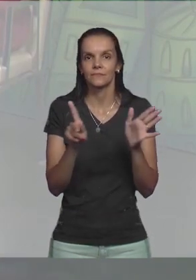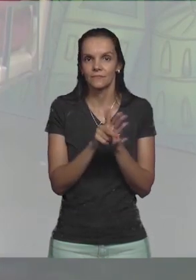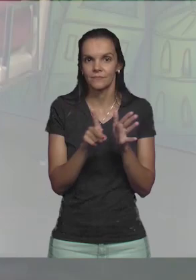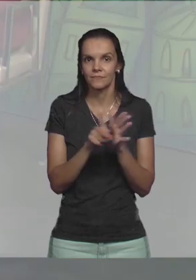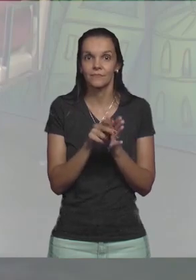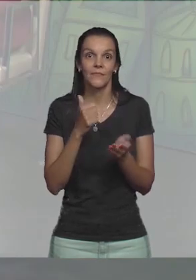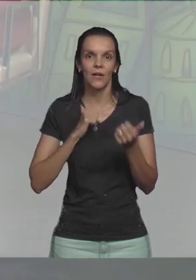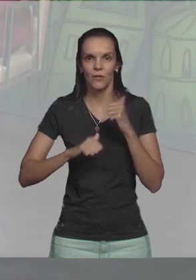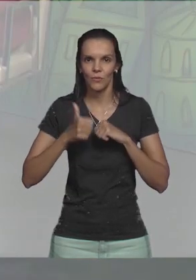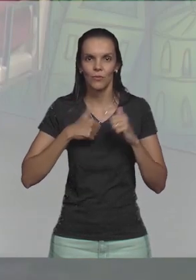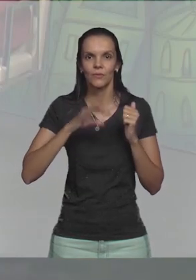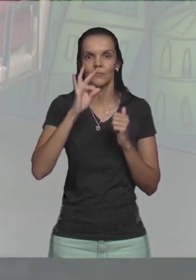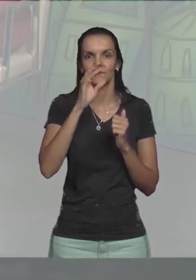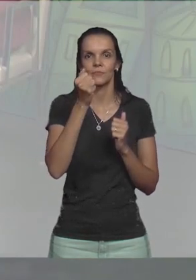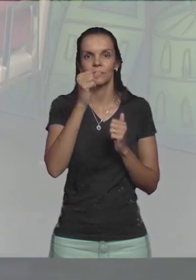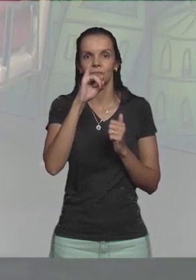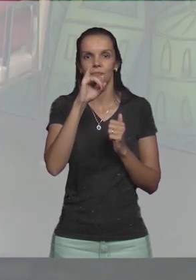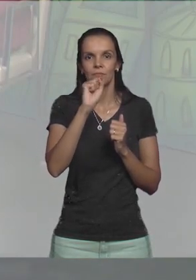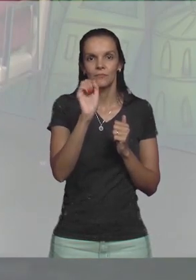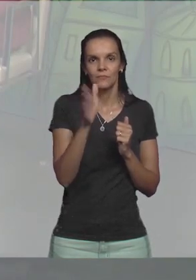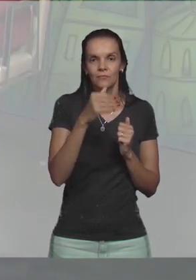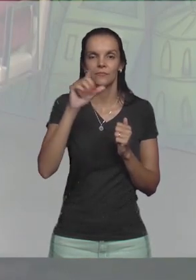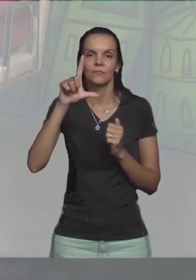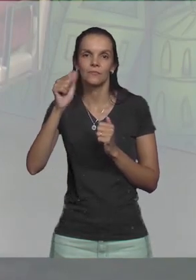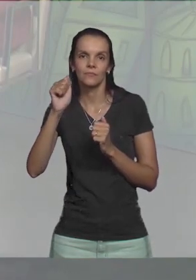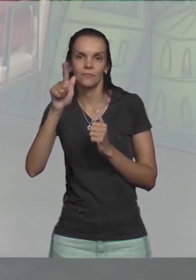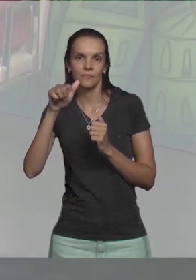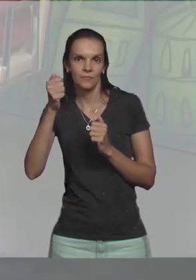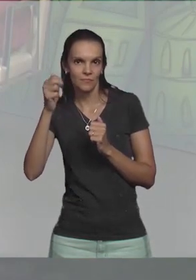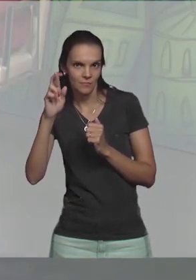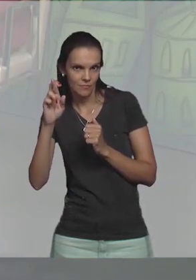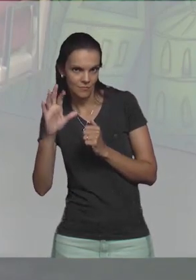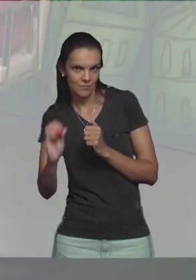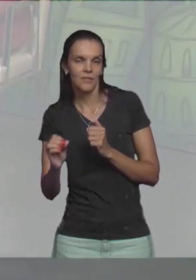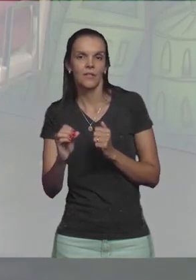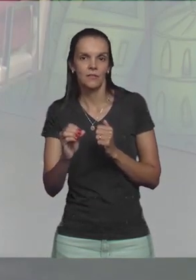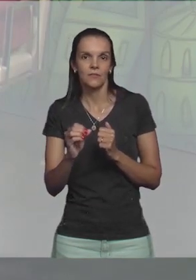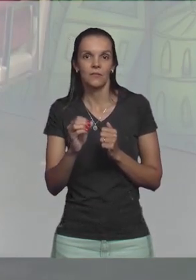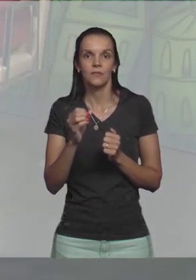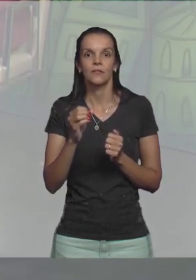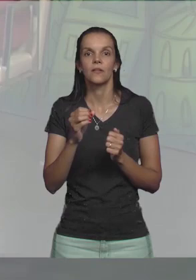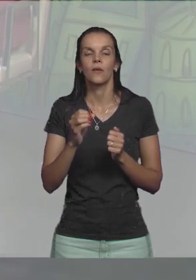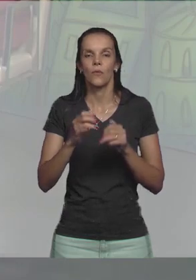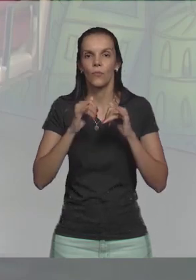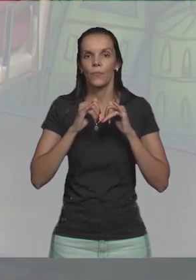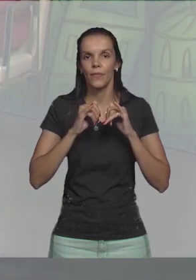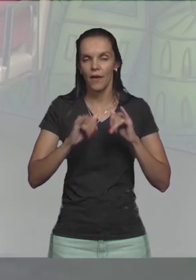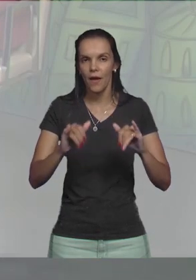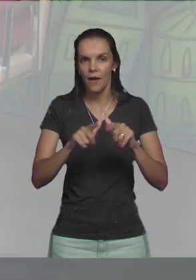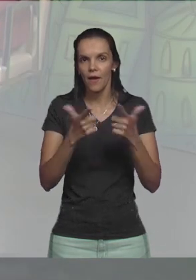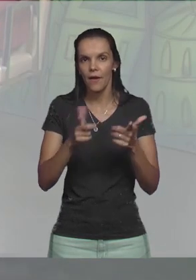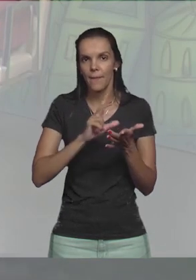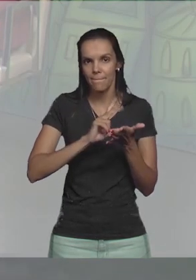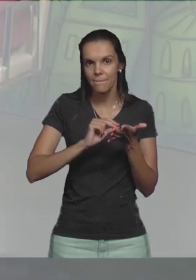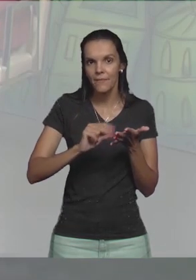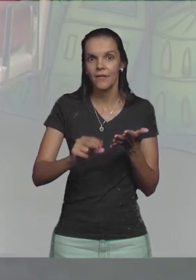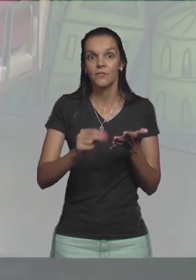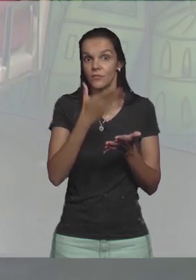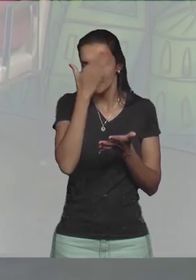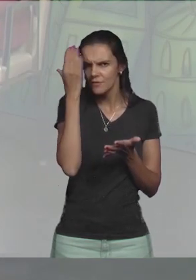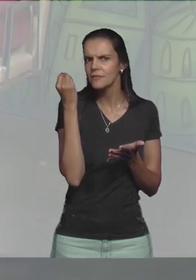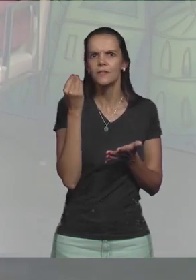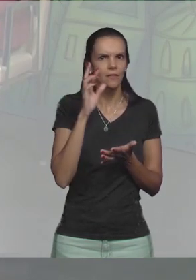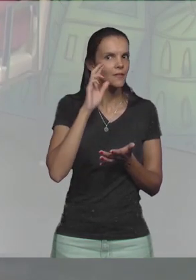e o Lázaro, a forma como a mídia se refere a eles, e se não são eles se imporem, e aí eles têm um grande papel nisso, porque eles estão